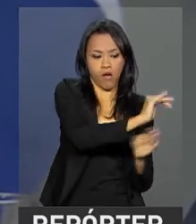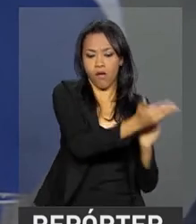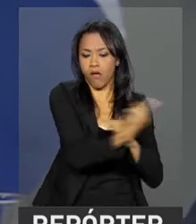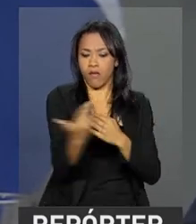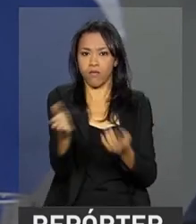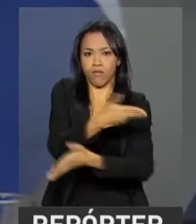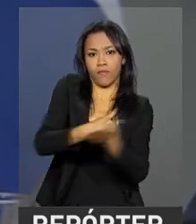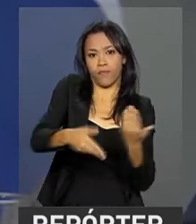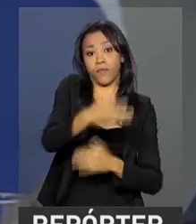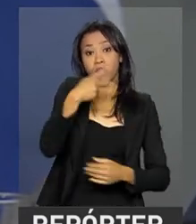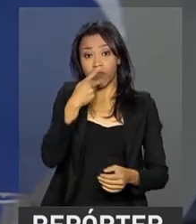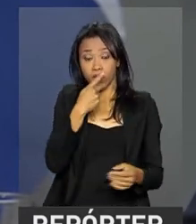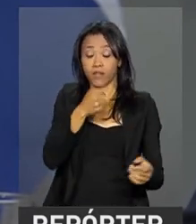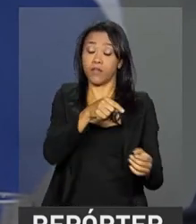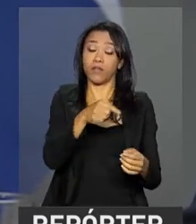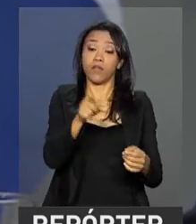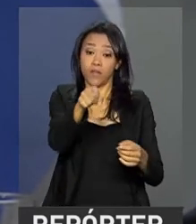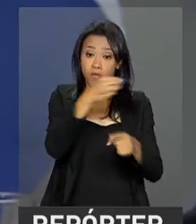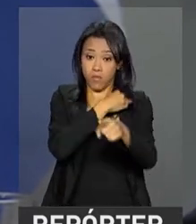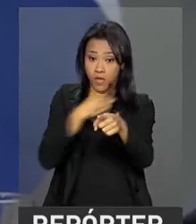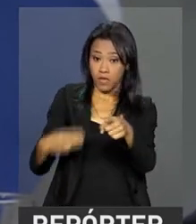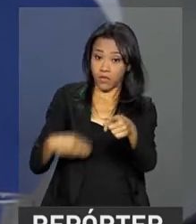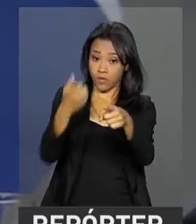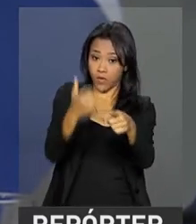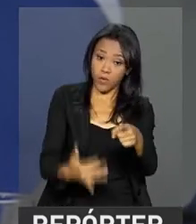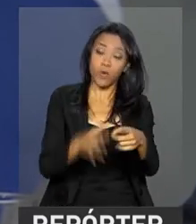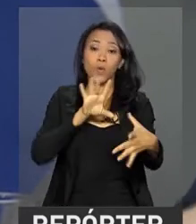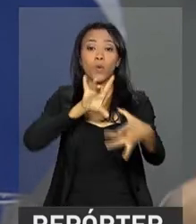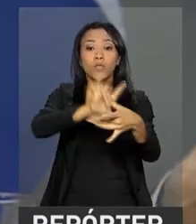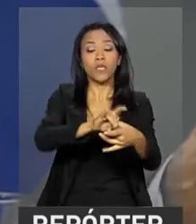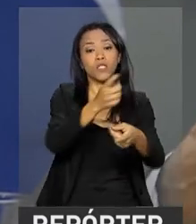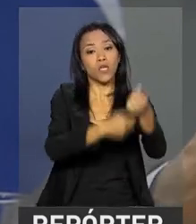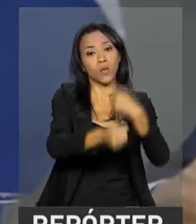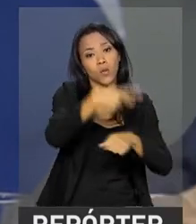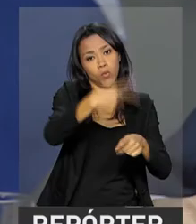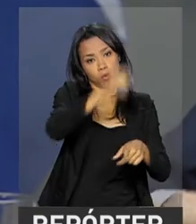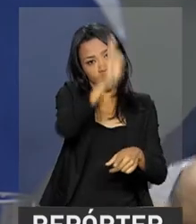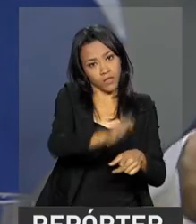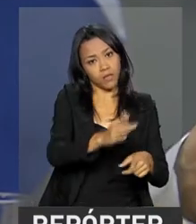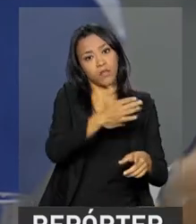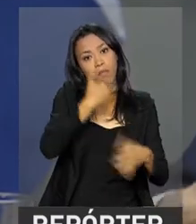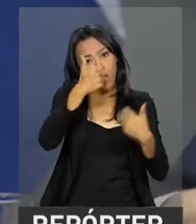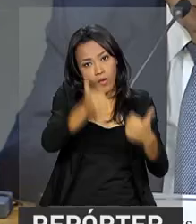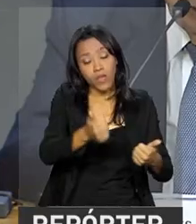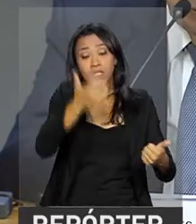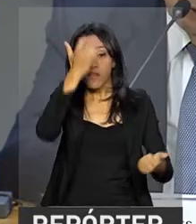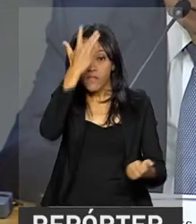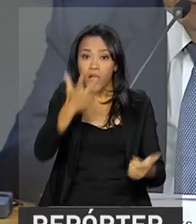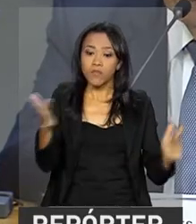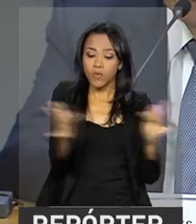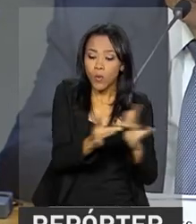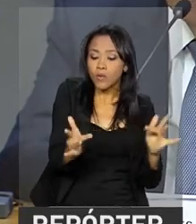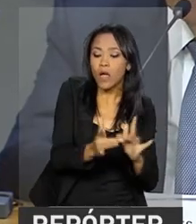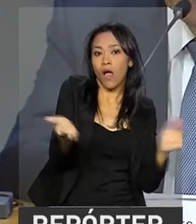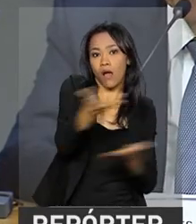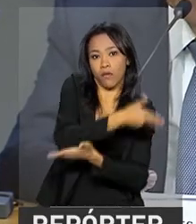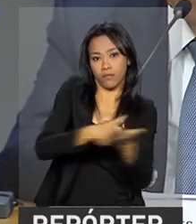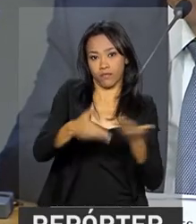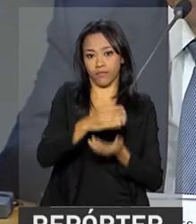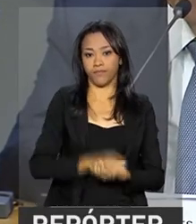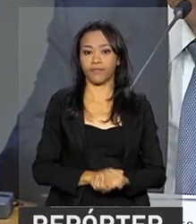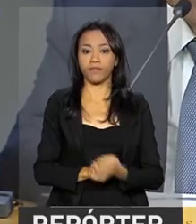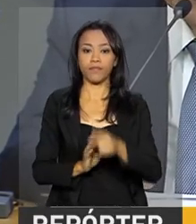brasileiro está mudando e se estabilizando o que facilita a aproximação entre os dois países o reino unido é um